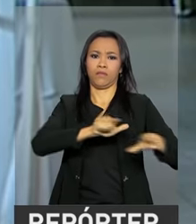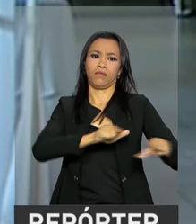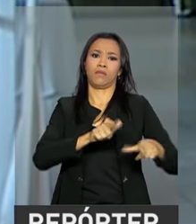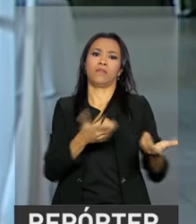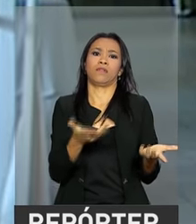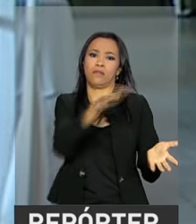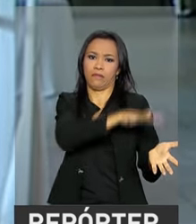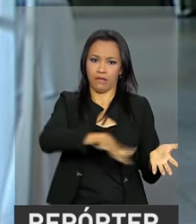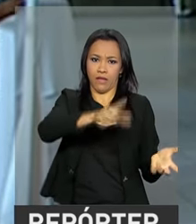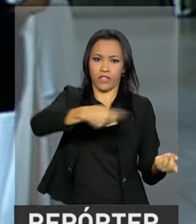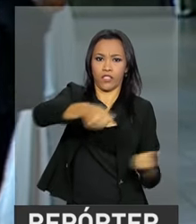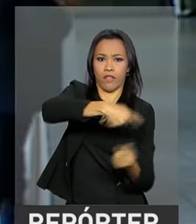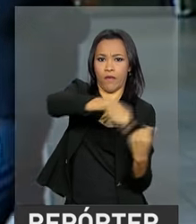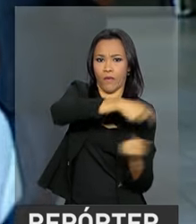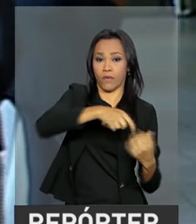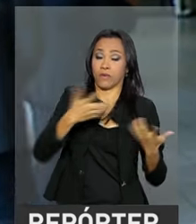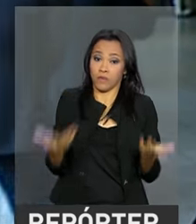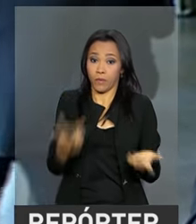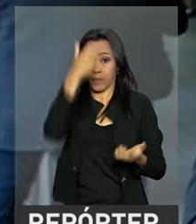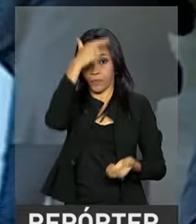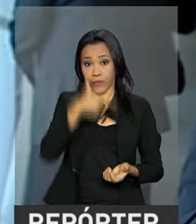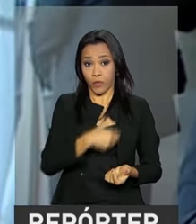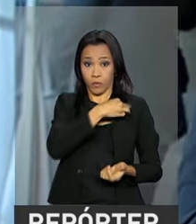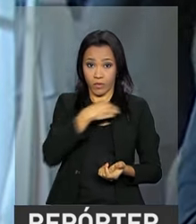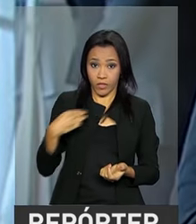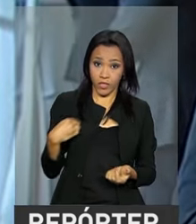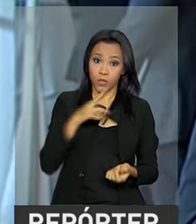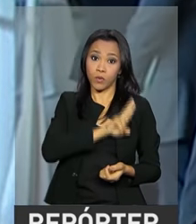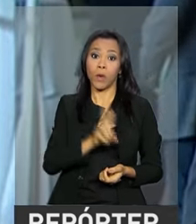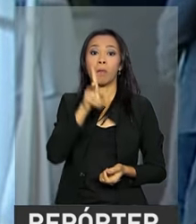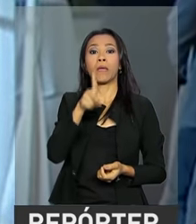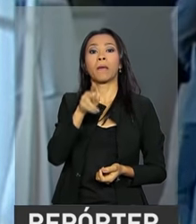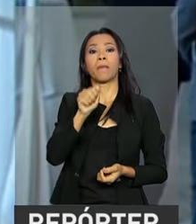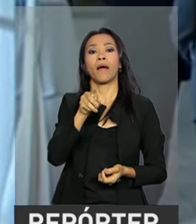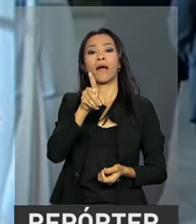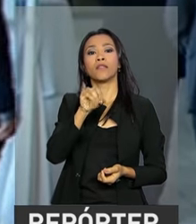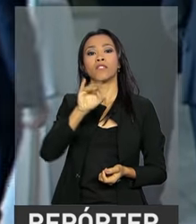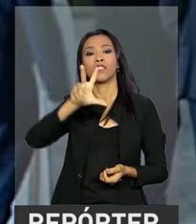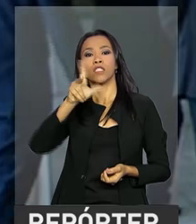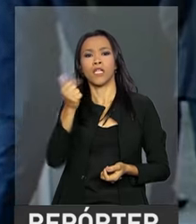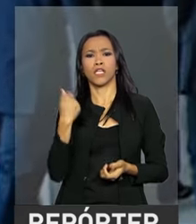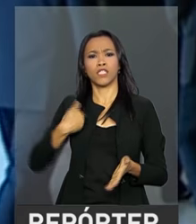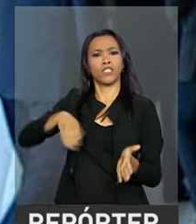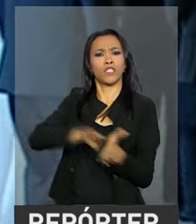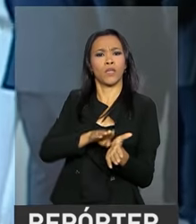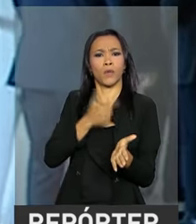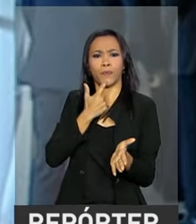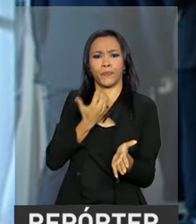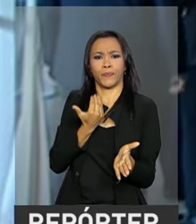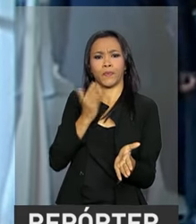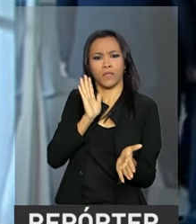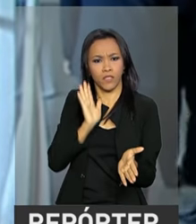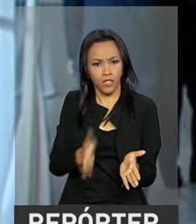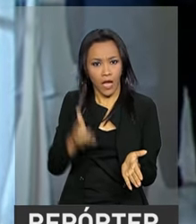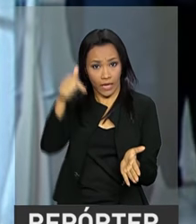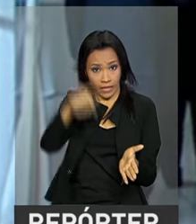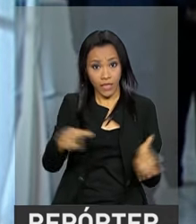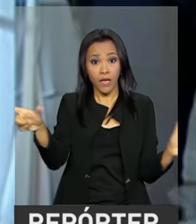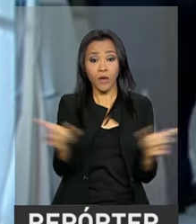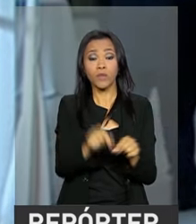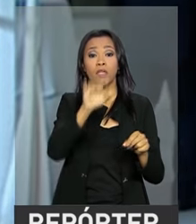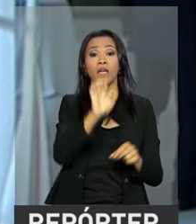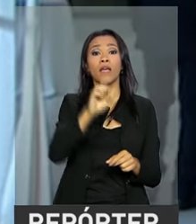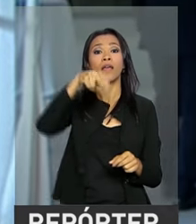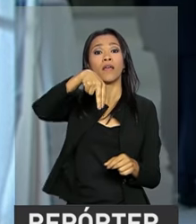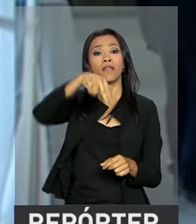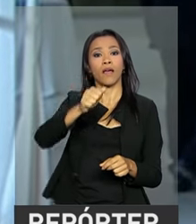O ministro da Casa Civil, Eliseu Padilha, ele chegou agora, vai participar da abertura desse segundo dia dos trabalhos aqui na ENAP, a Escola Nacional